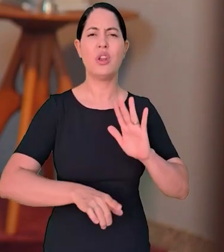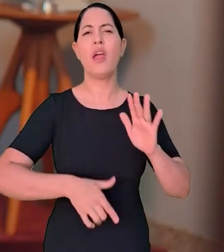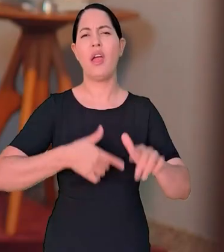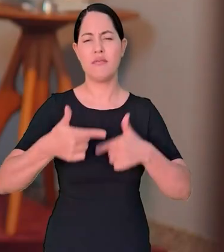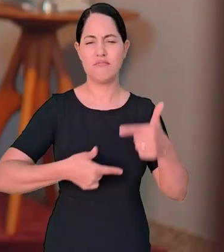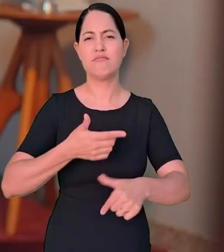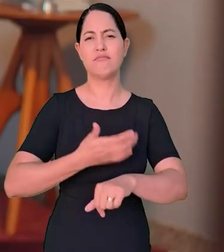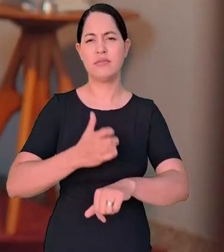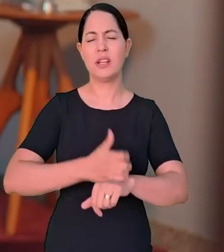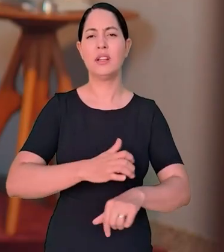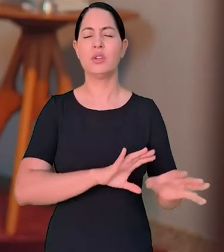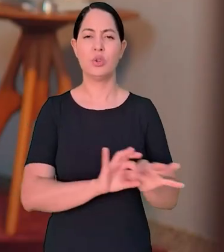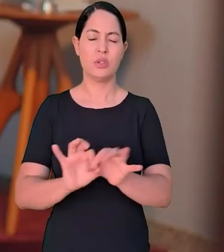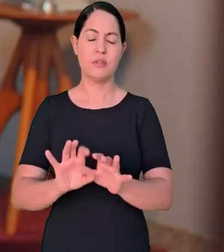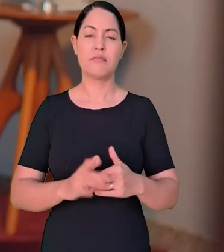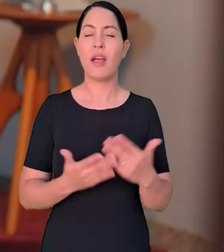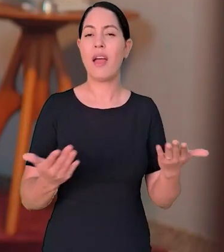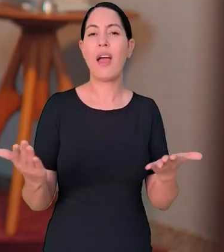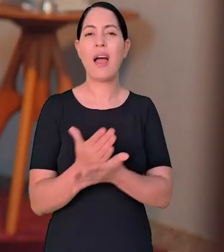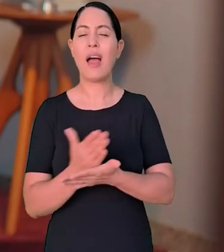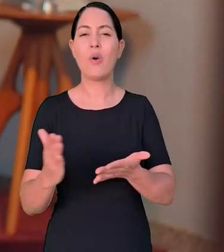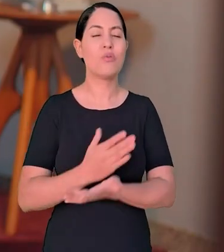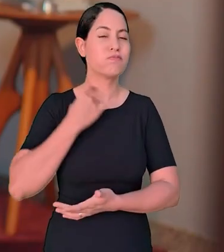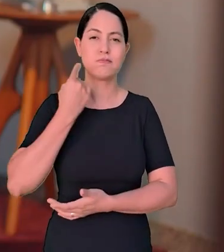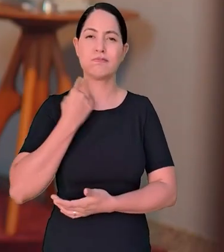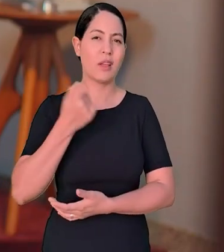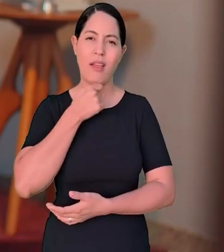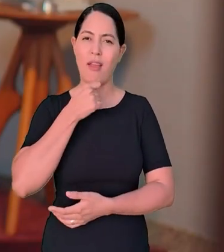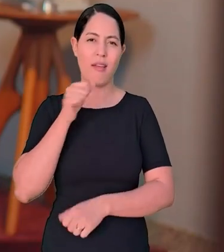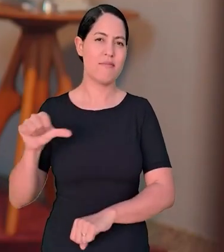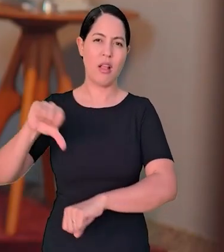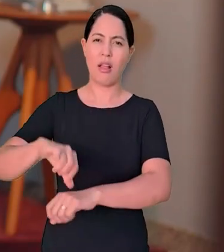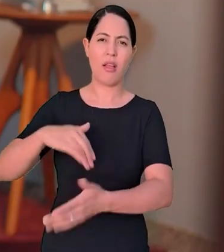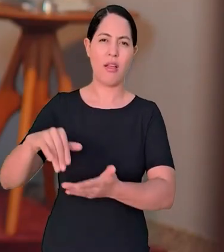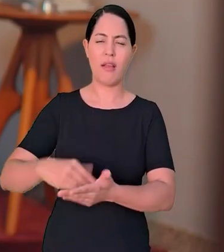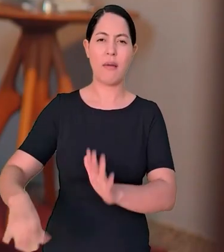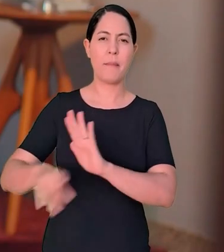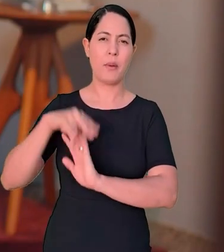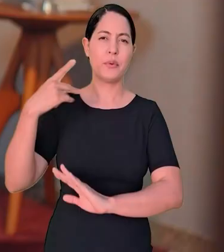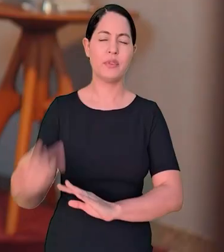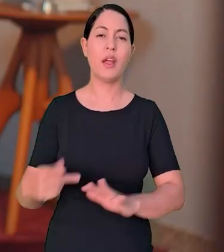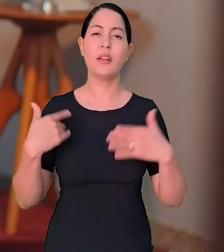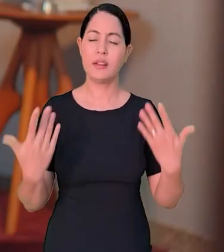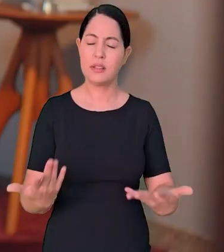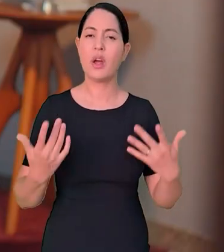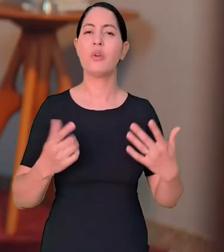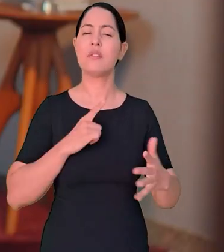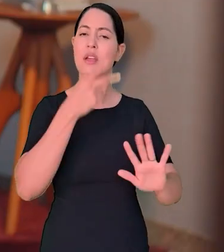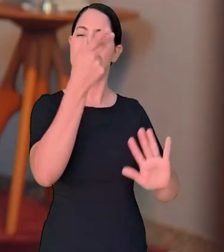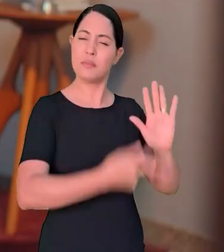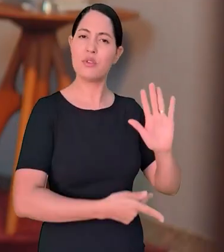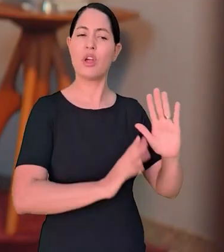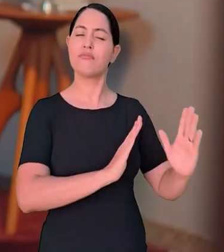não arrumaram escritórios para trabalhar, que ainda não conseguiram se firmar nos seus próprios escritórios. Então, nós fizemos um projeto que tem uma